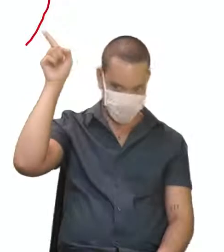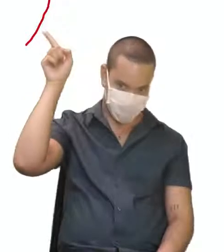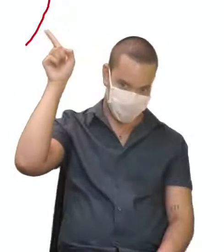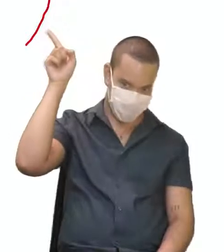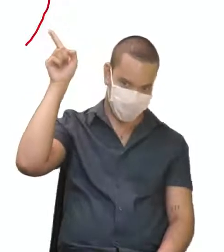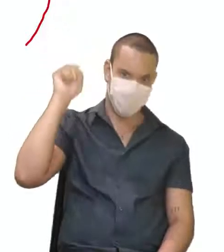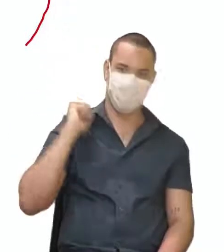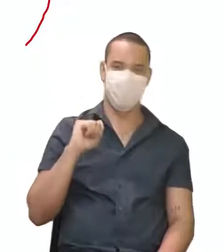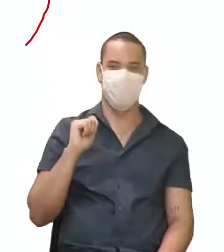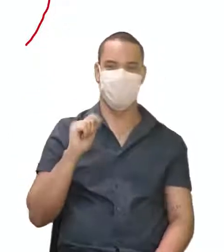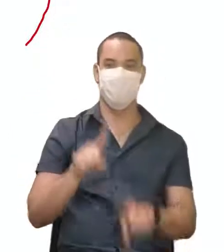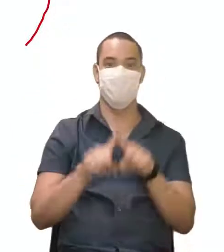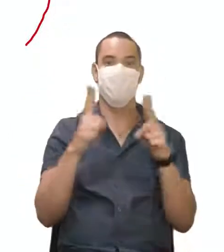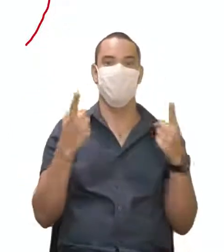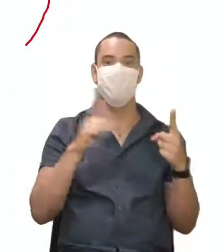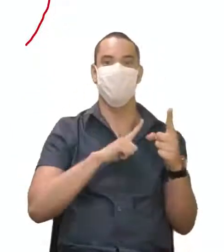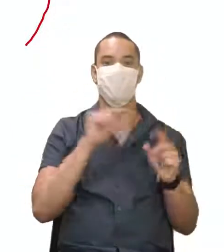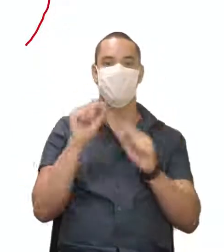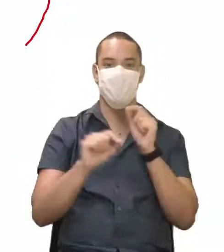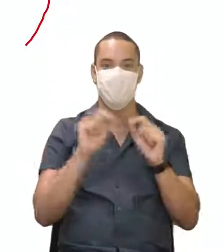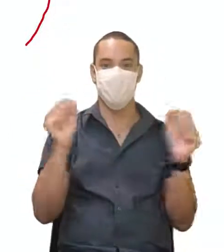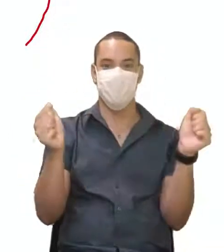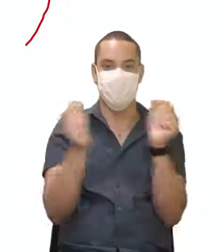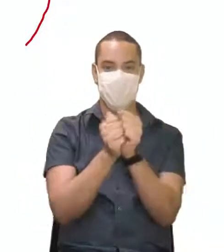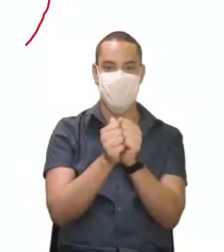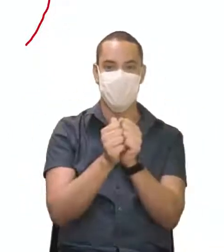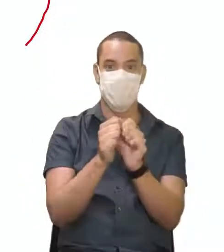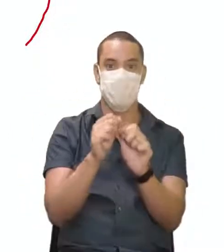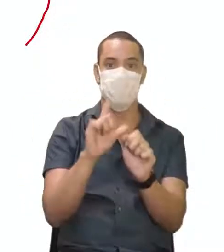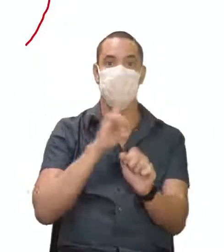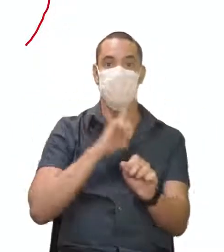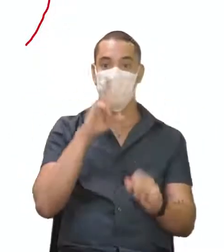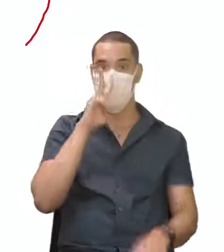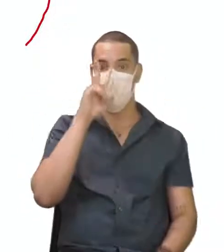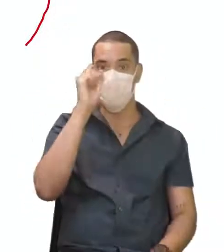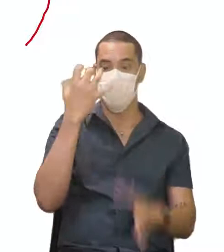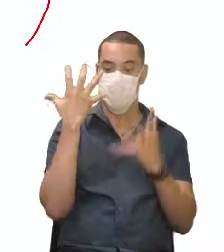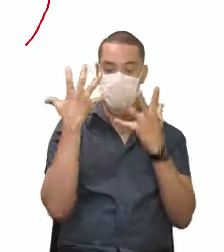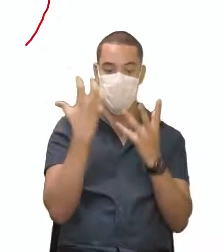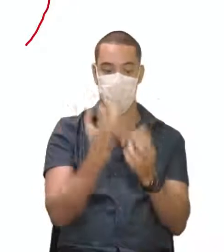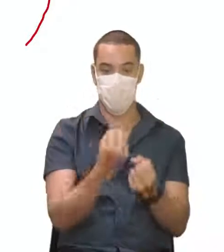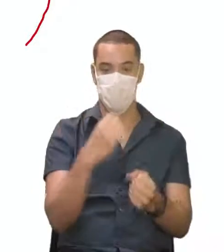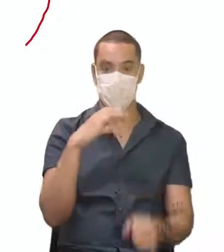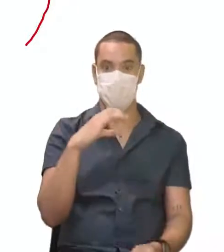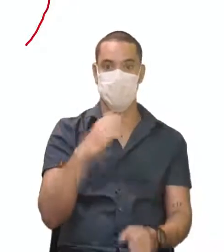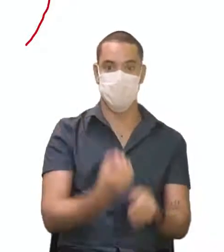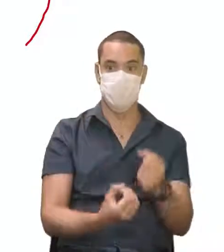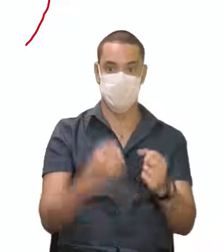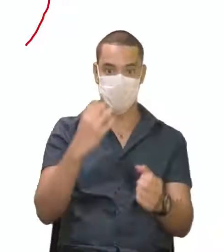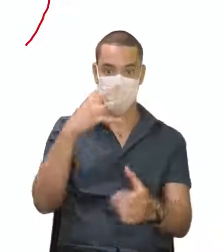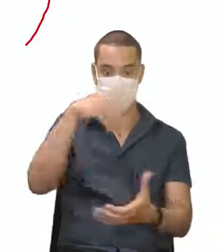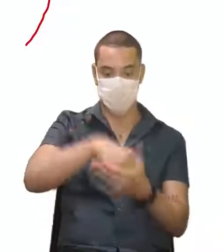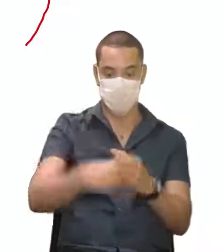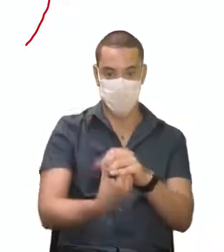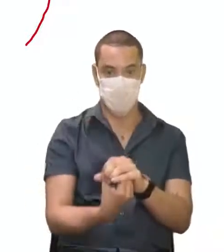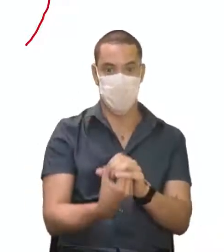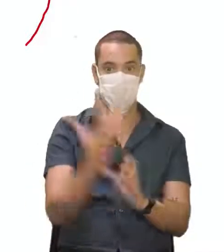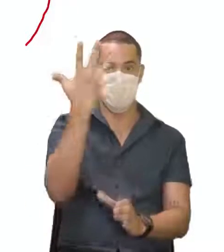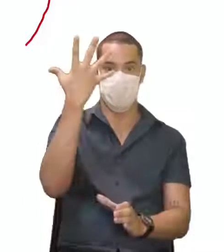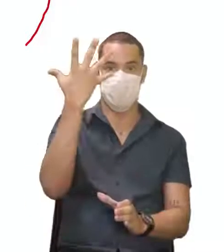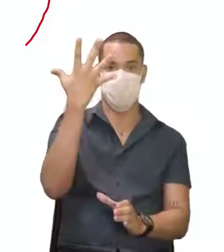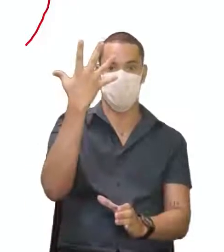aqui, ela exerce uma força centrífuga. Ou seja, ela vai ser de dentro para